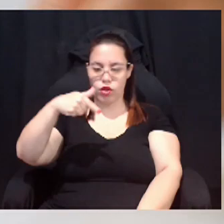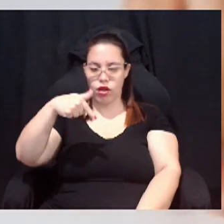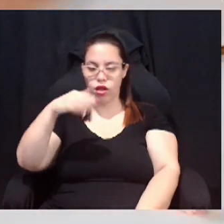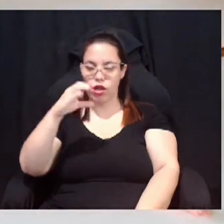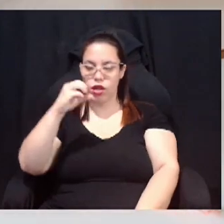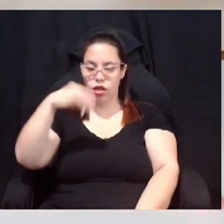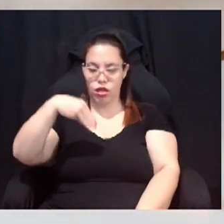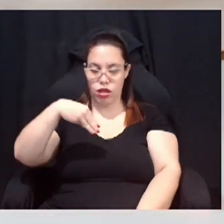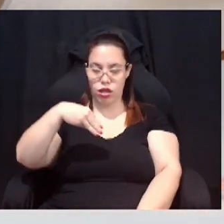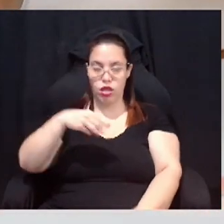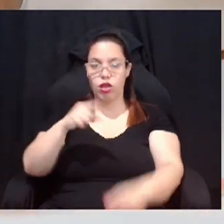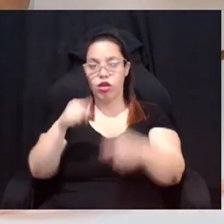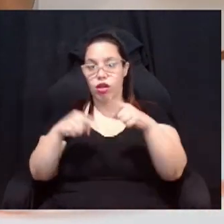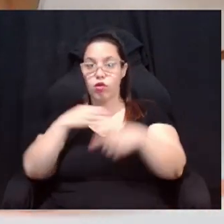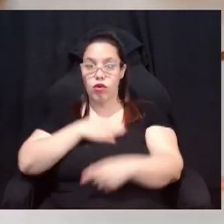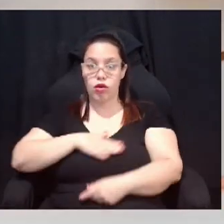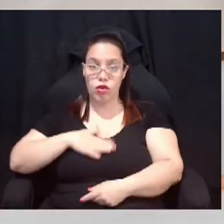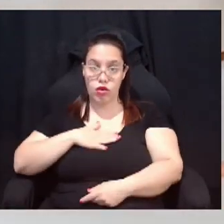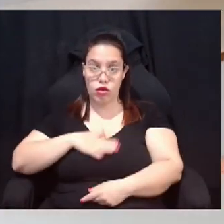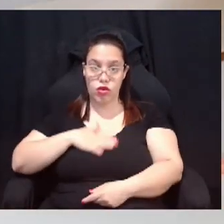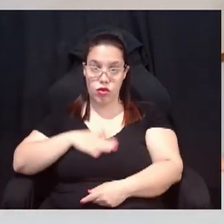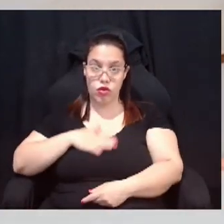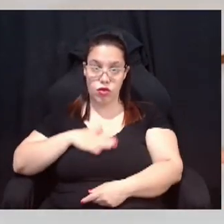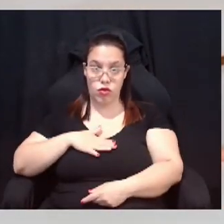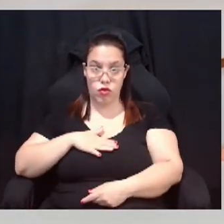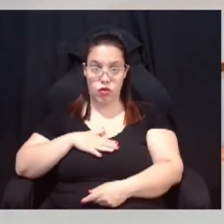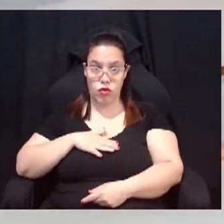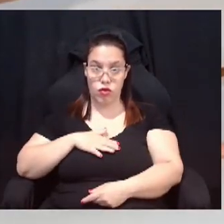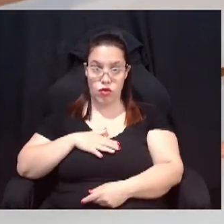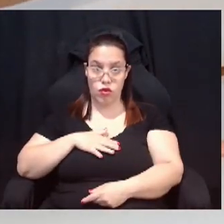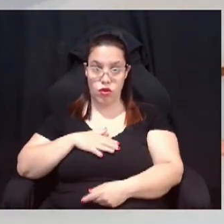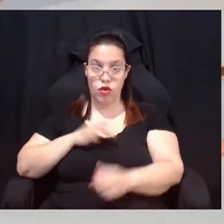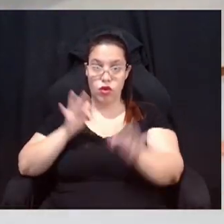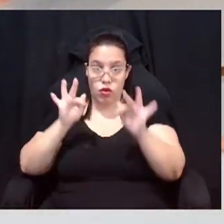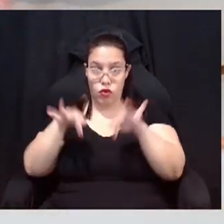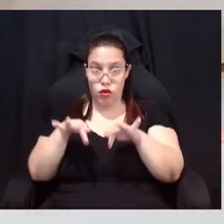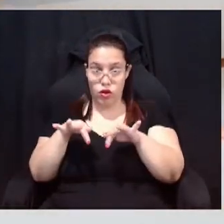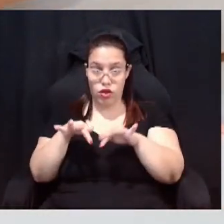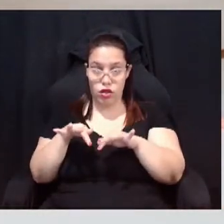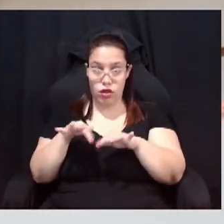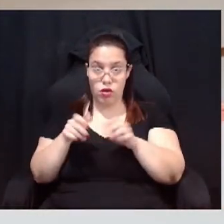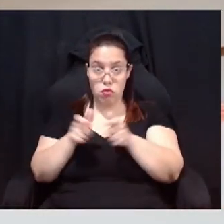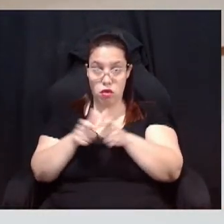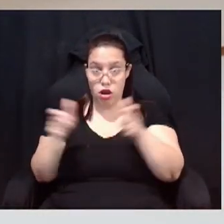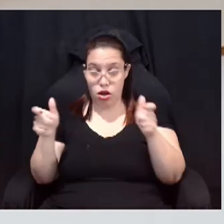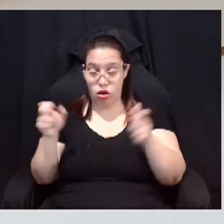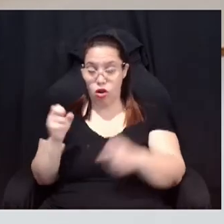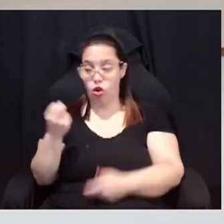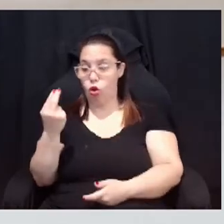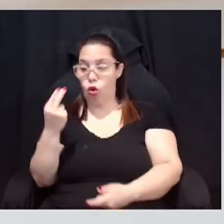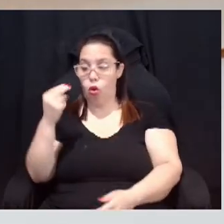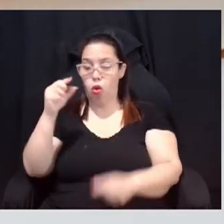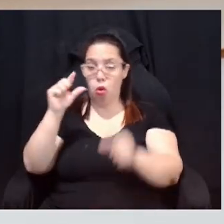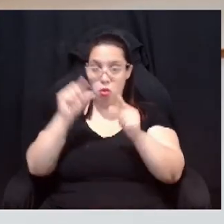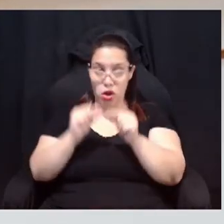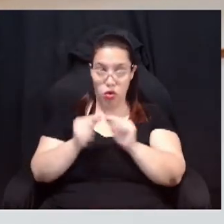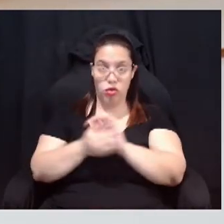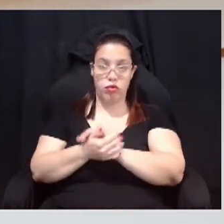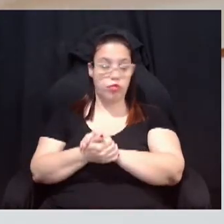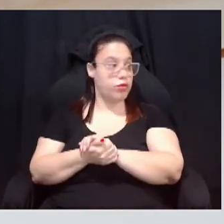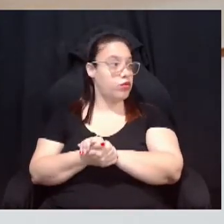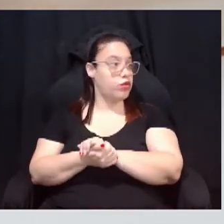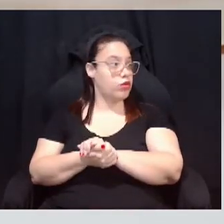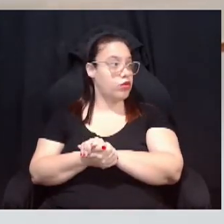depende do gosto, se você quiser deixar a parte final dele um pouquinho maior ou menor, tá? Então,